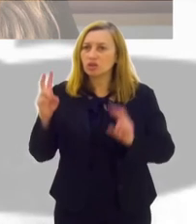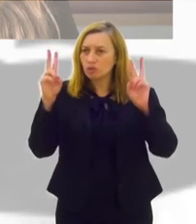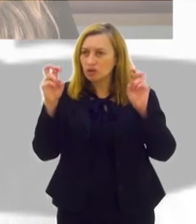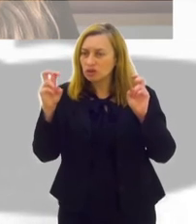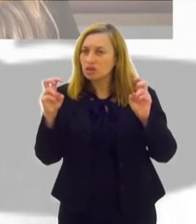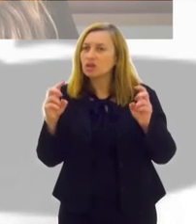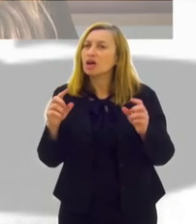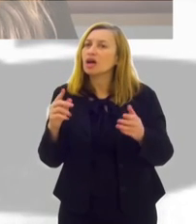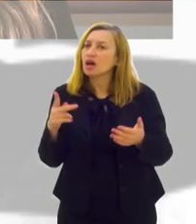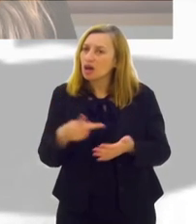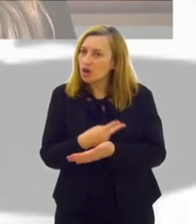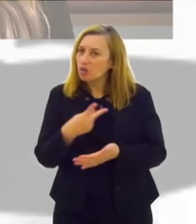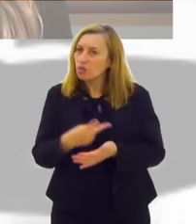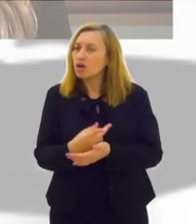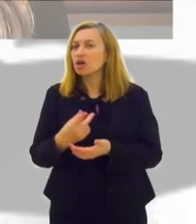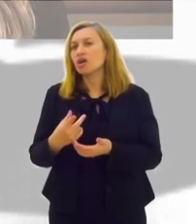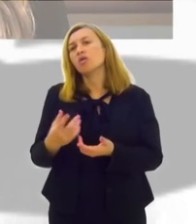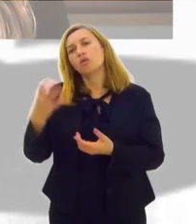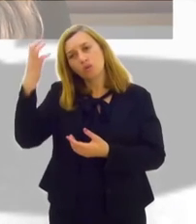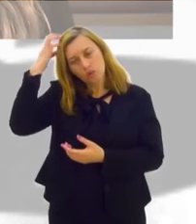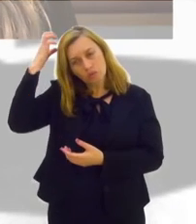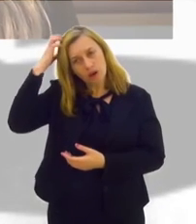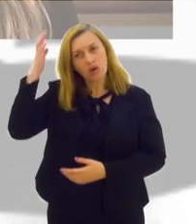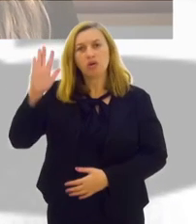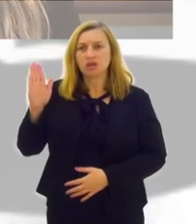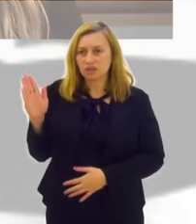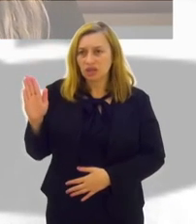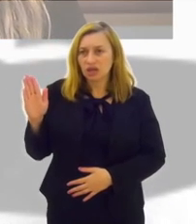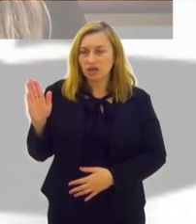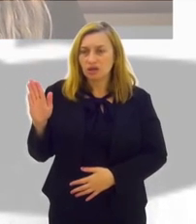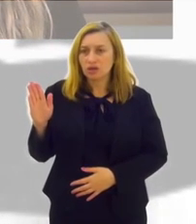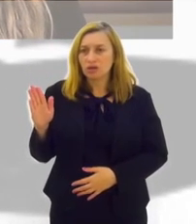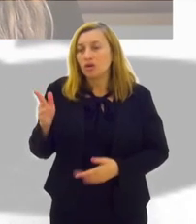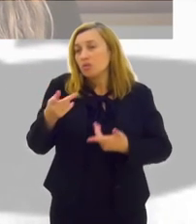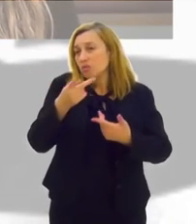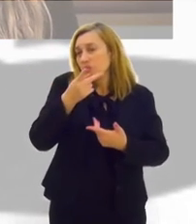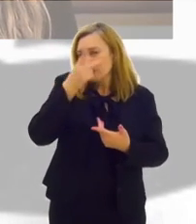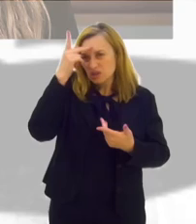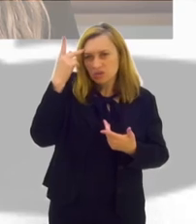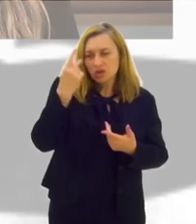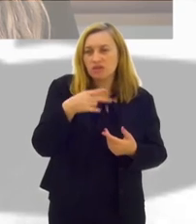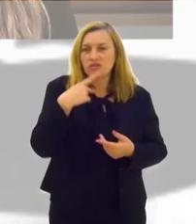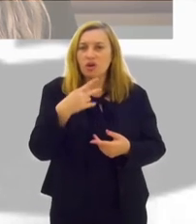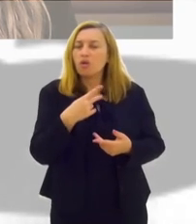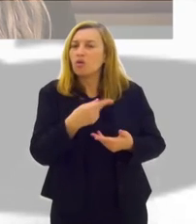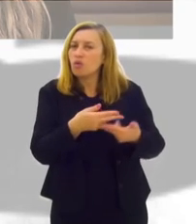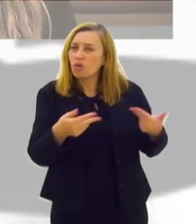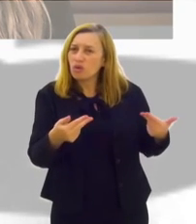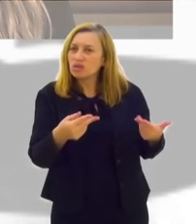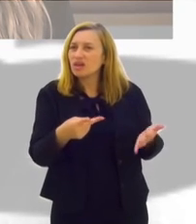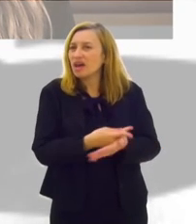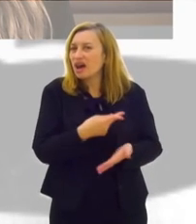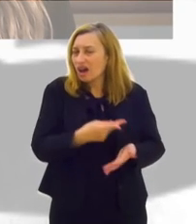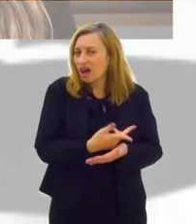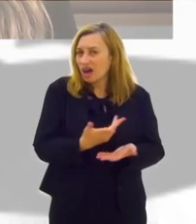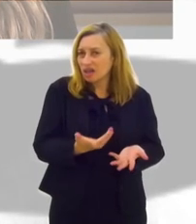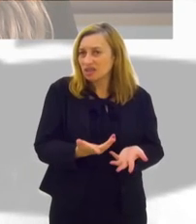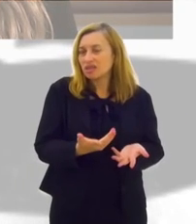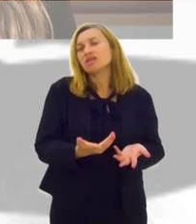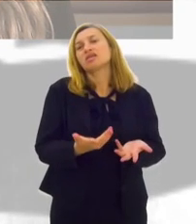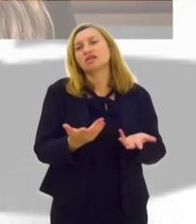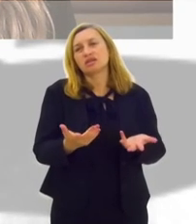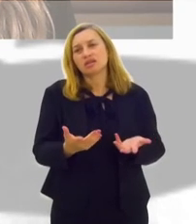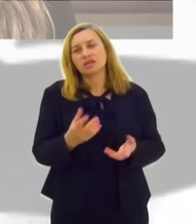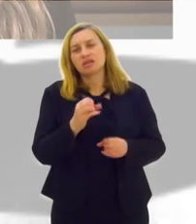disso, seria injusto imputar alguma punição ao candidato porque alguma pessoa falou algo na internet,